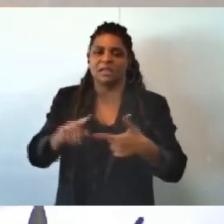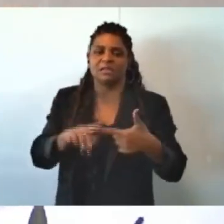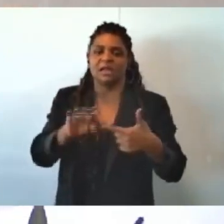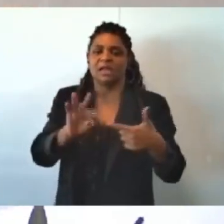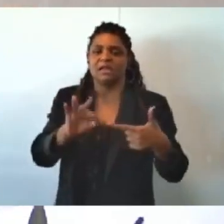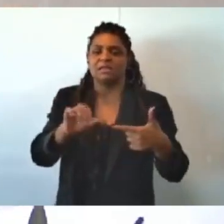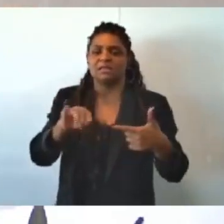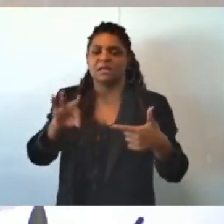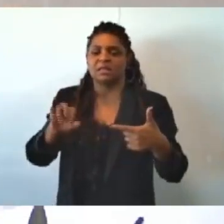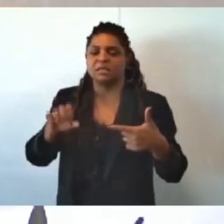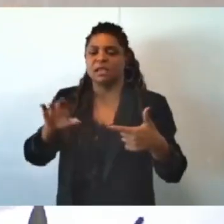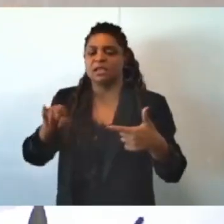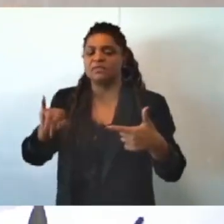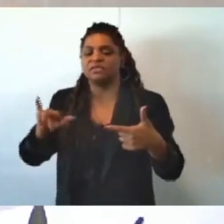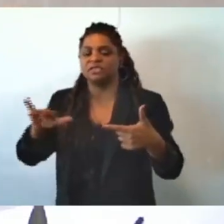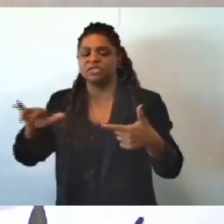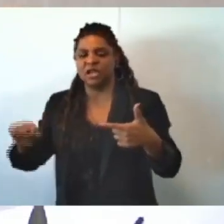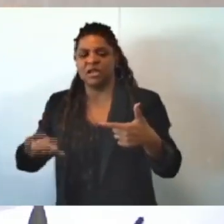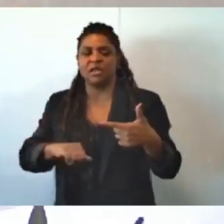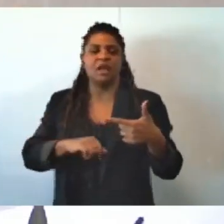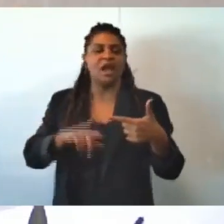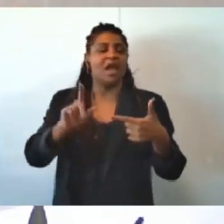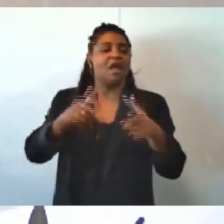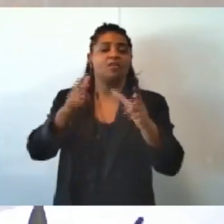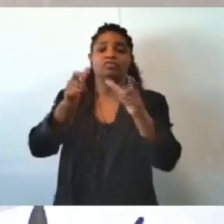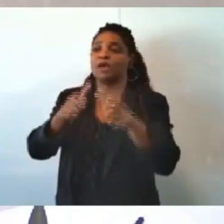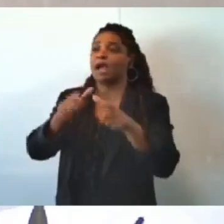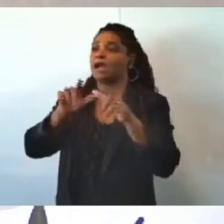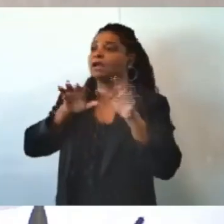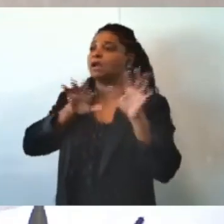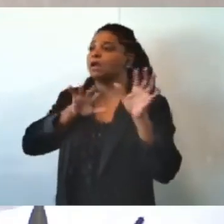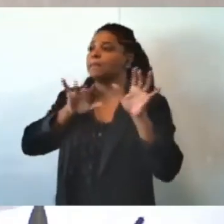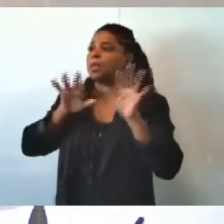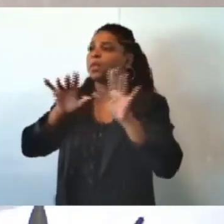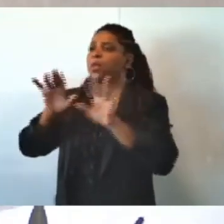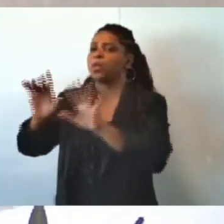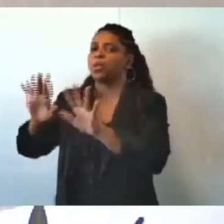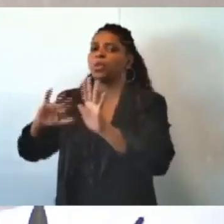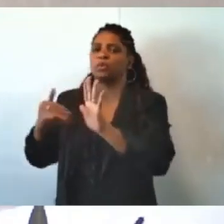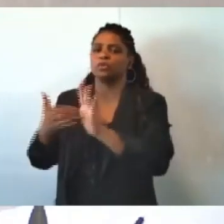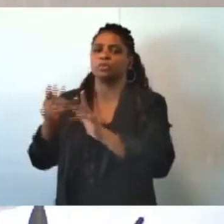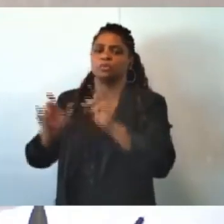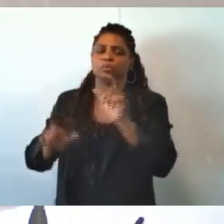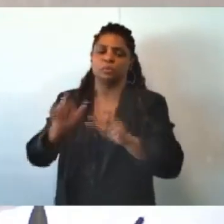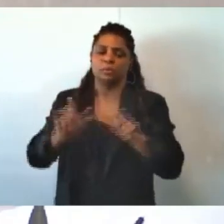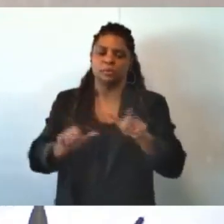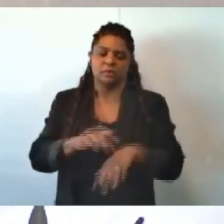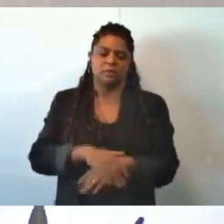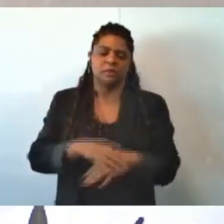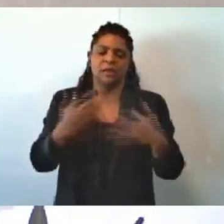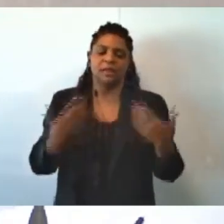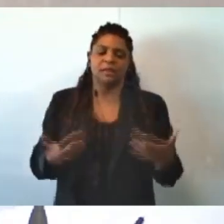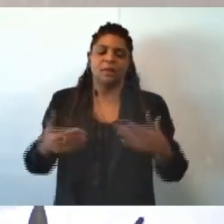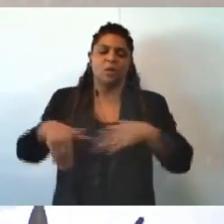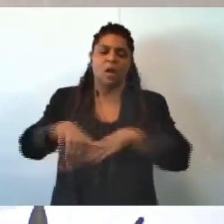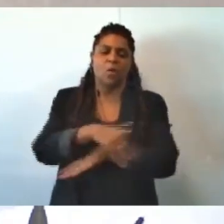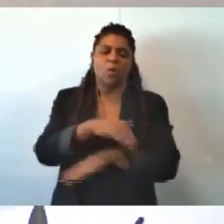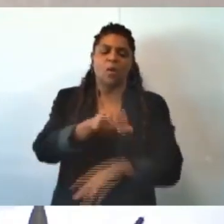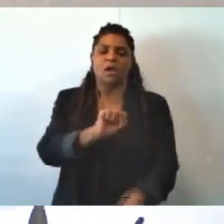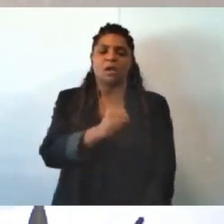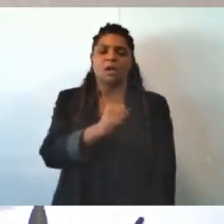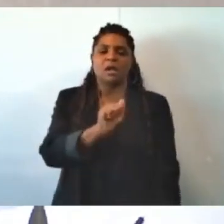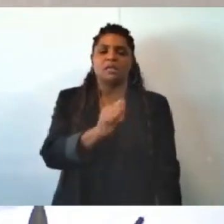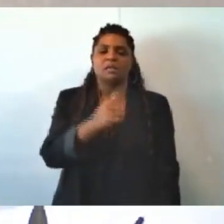ele é uma área que todo mundo passa. Então, a Sapucaí, ela é uma rua fundamental para ajudar